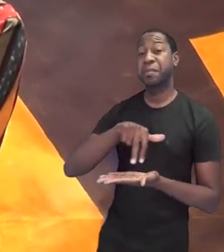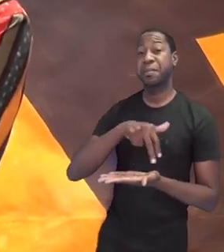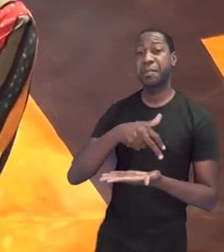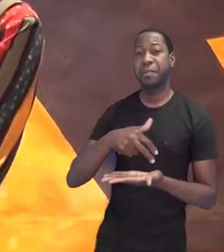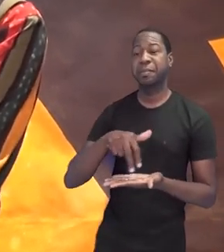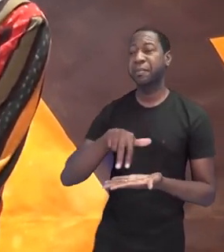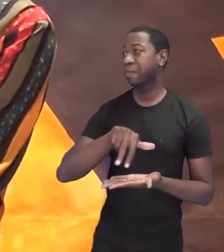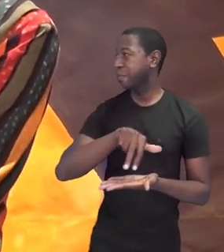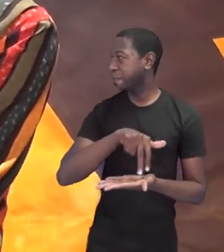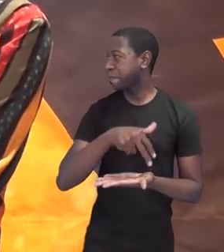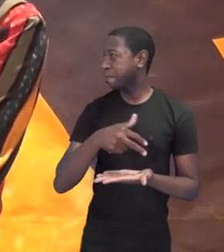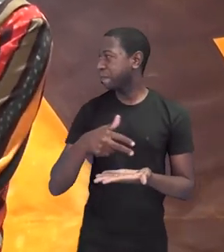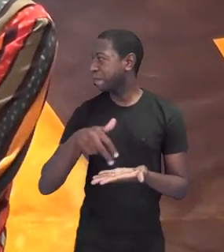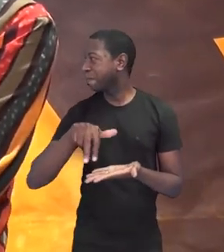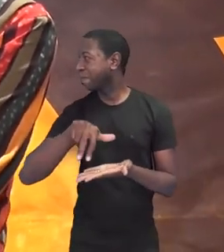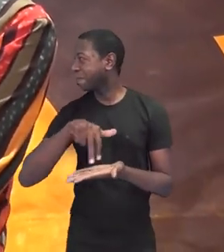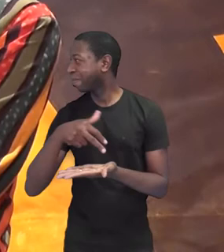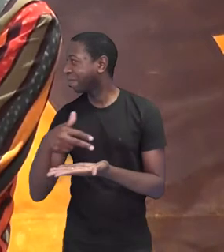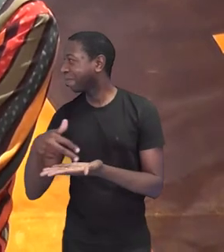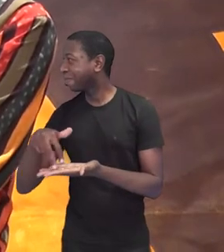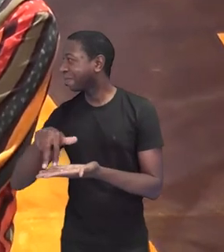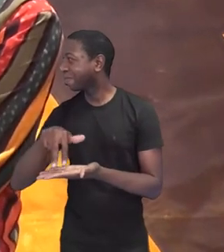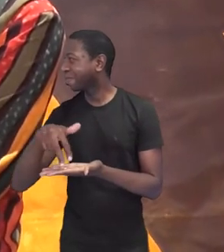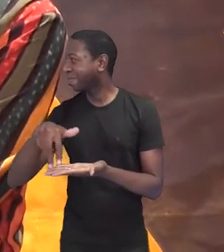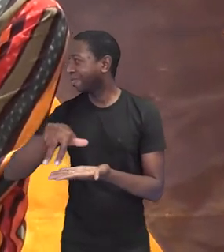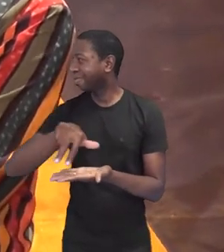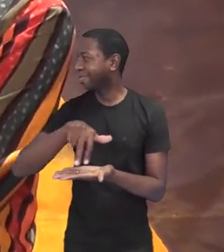Manipanso, só não penso.